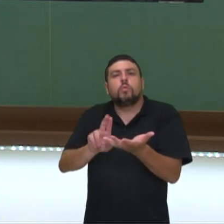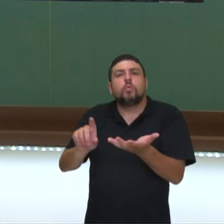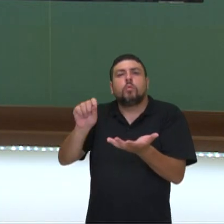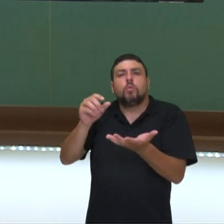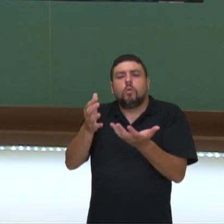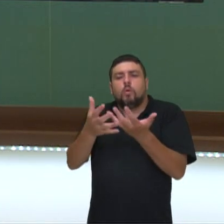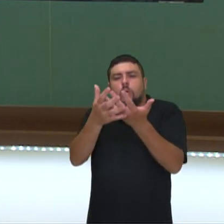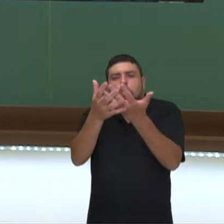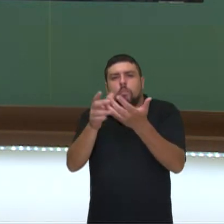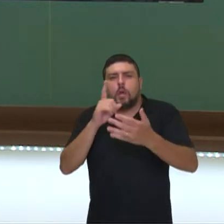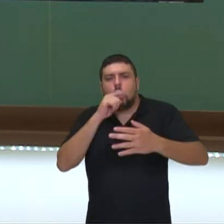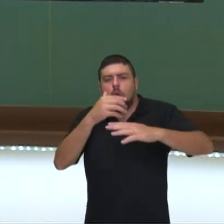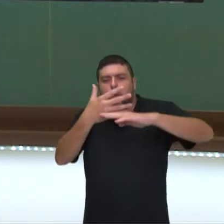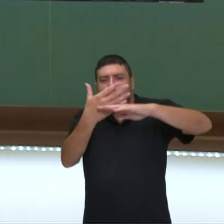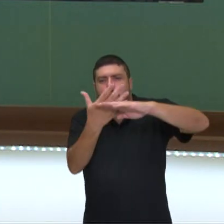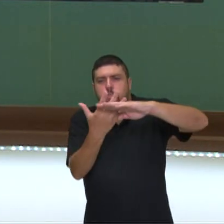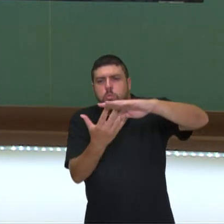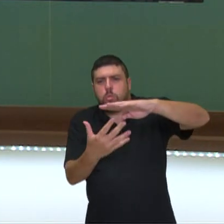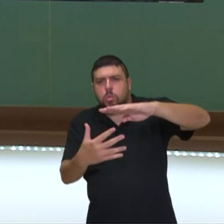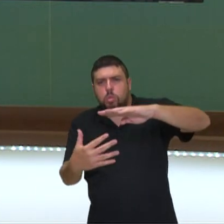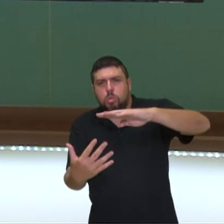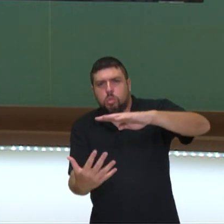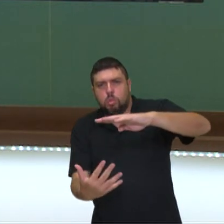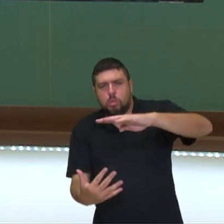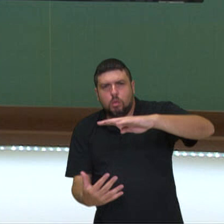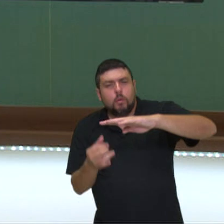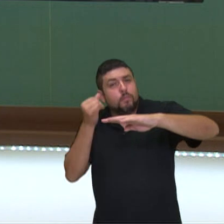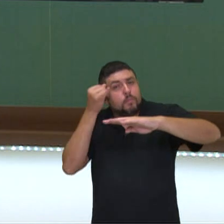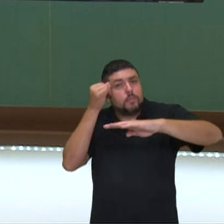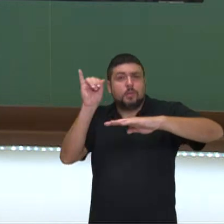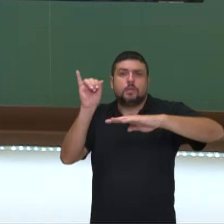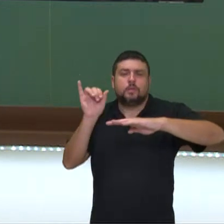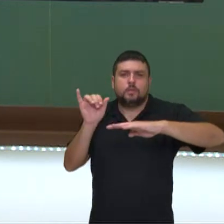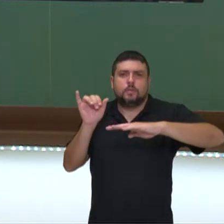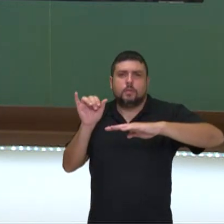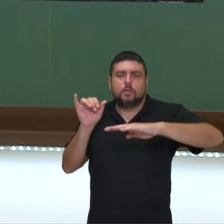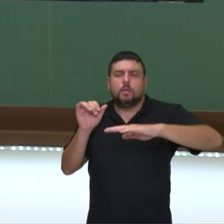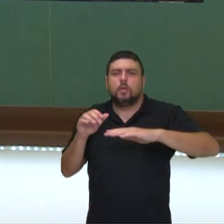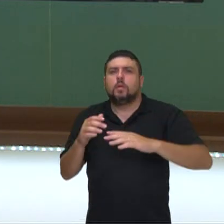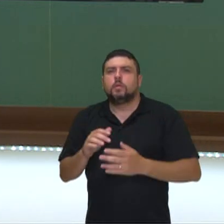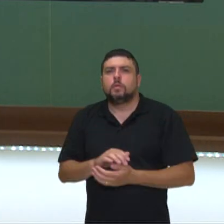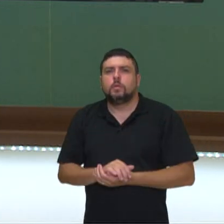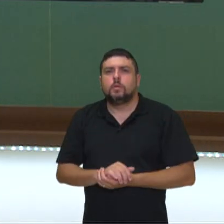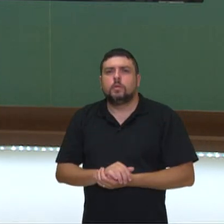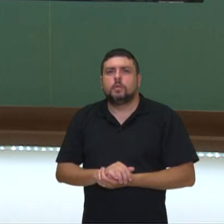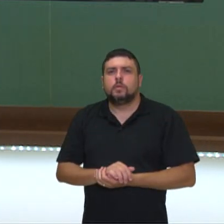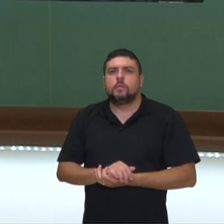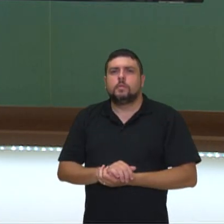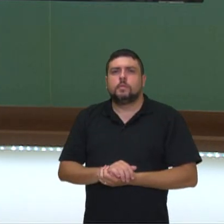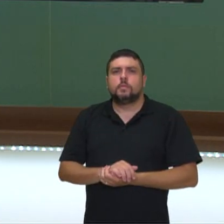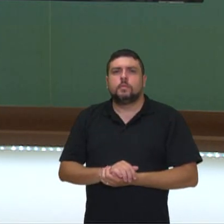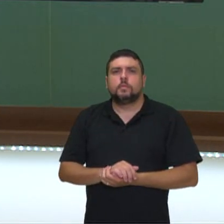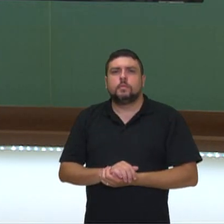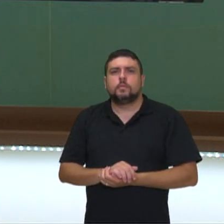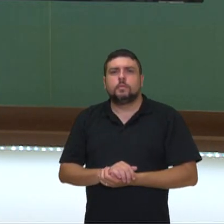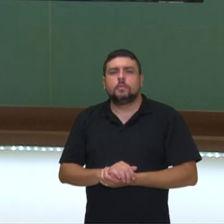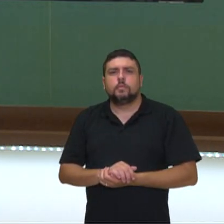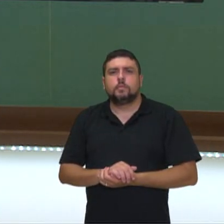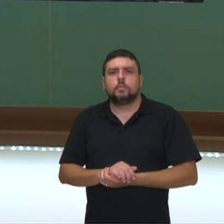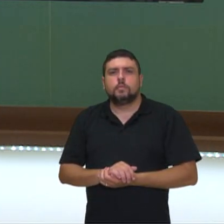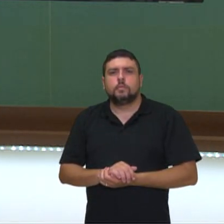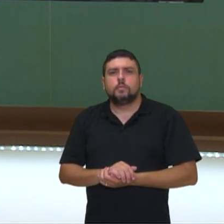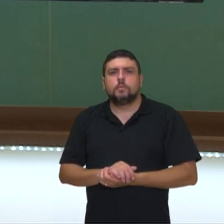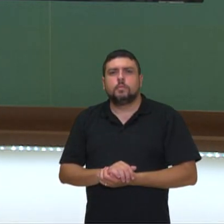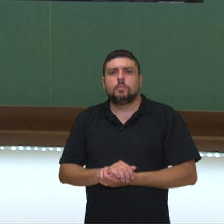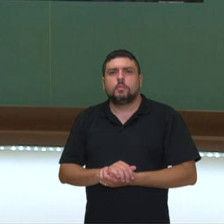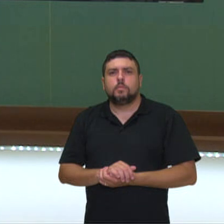redes afundassem, tá? Esse era o objetivo. Daí o filho Alex pergunta, então isso veio